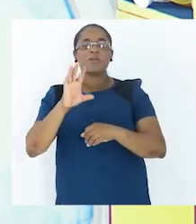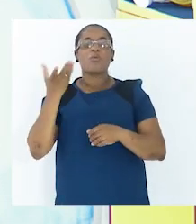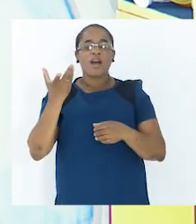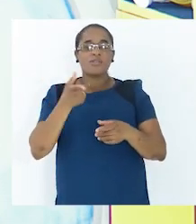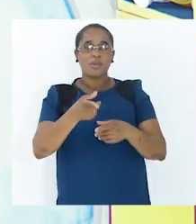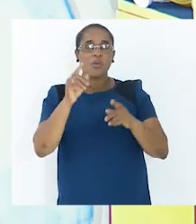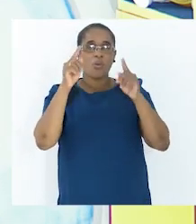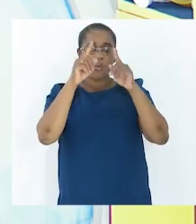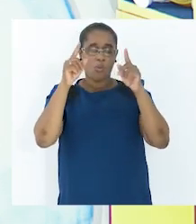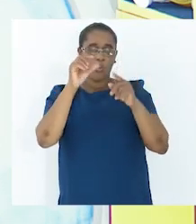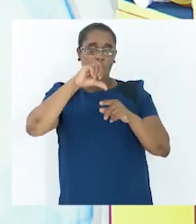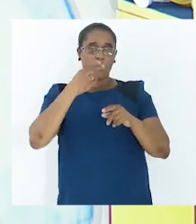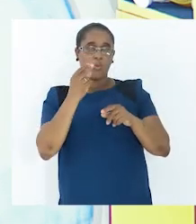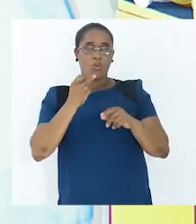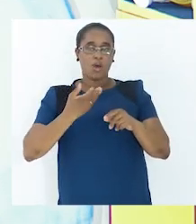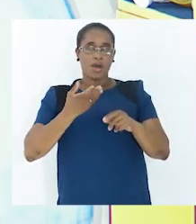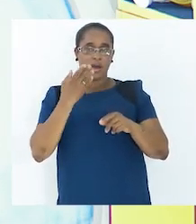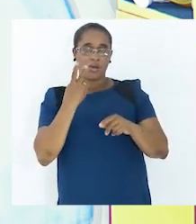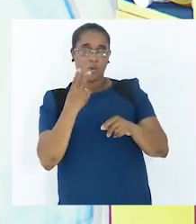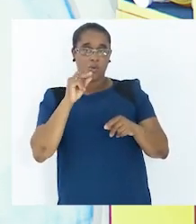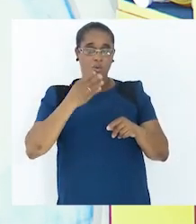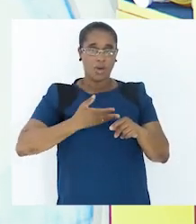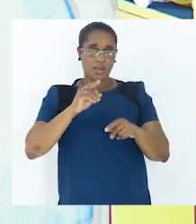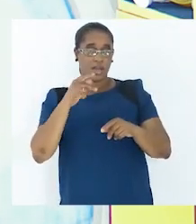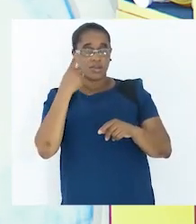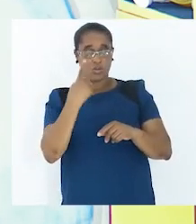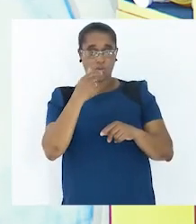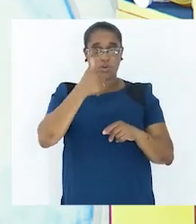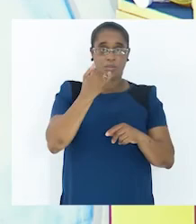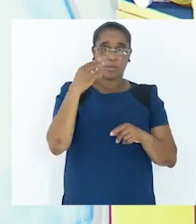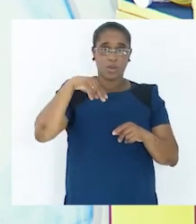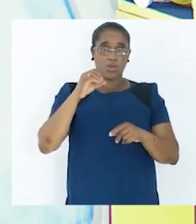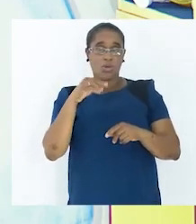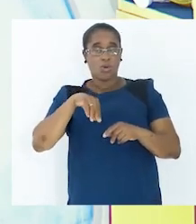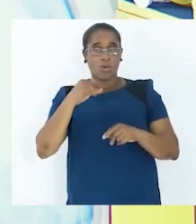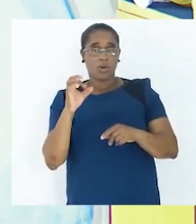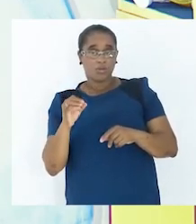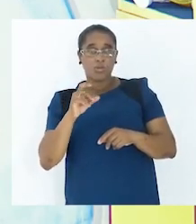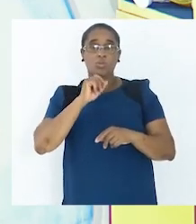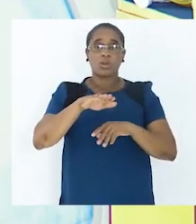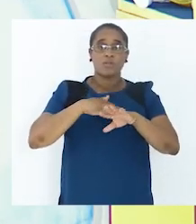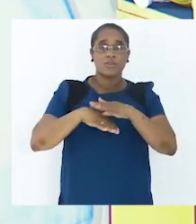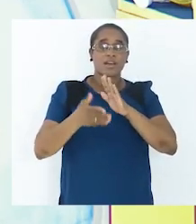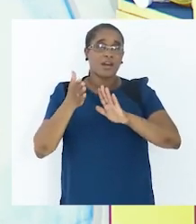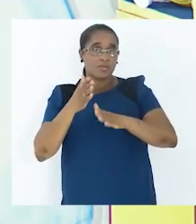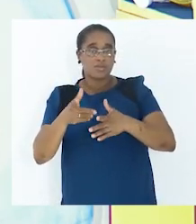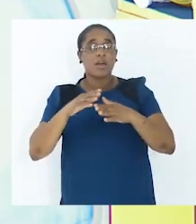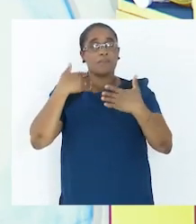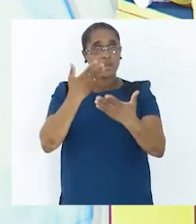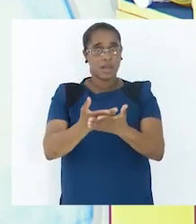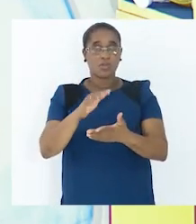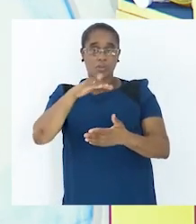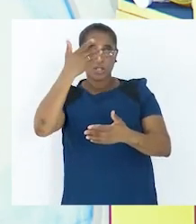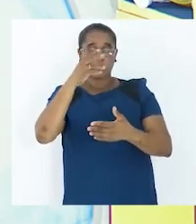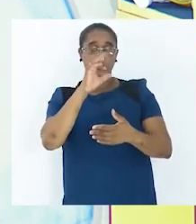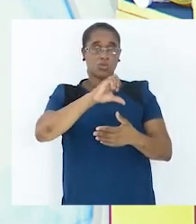de quadrado de um binómio, podemos fazer rapidamente, aplicando o princípio que diz que é calcular o quadrado do primeiro